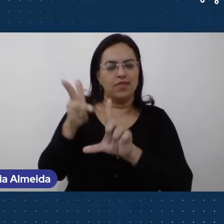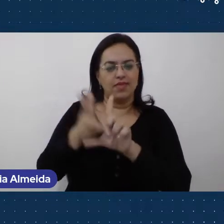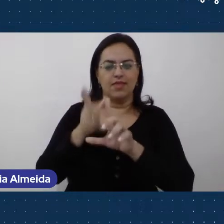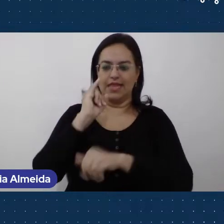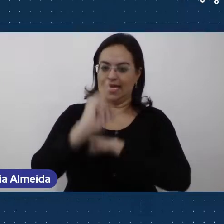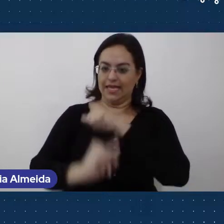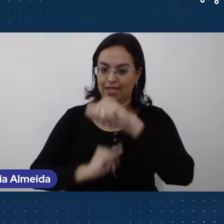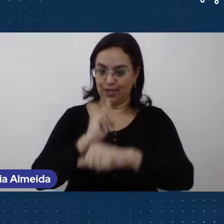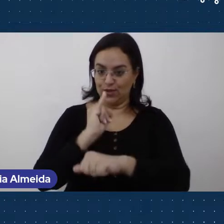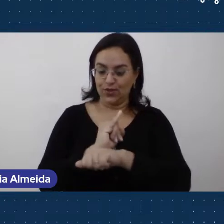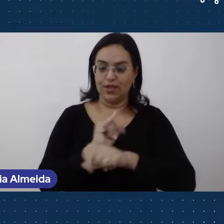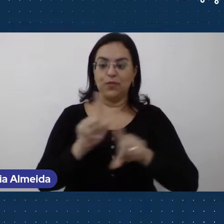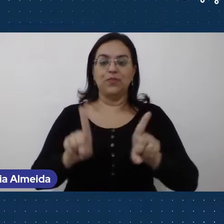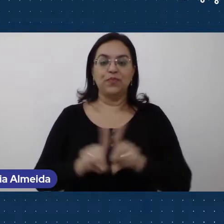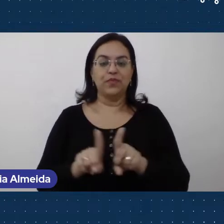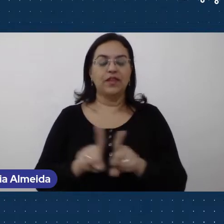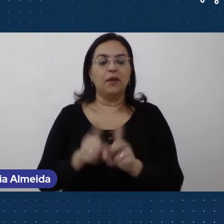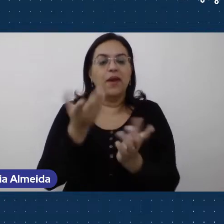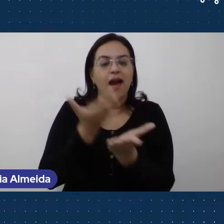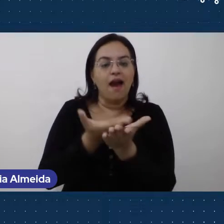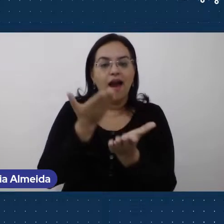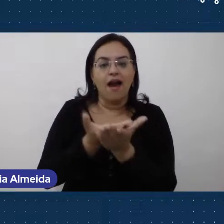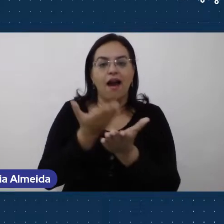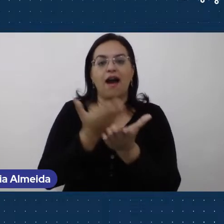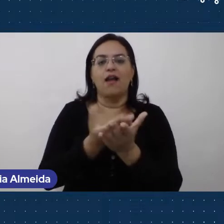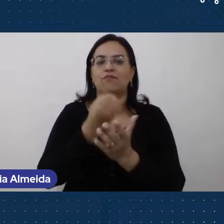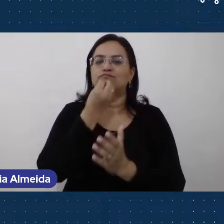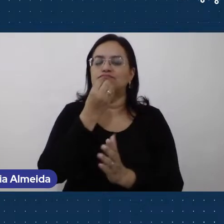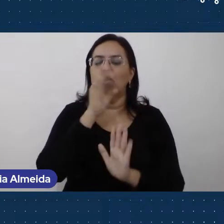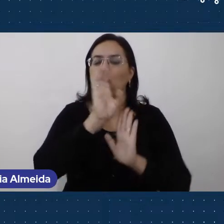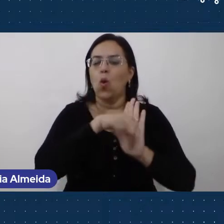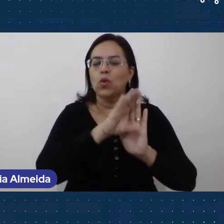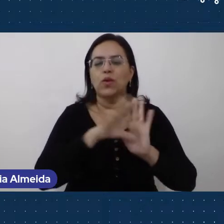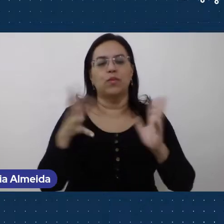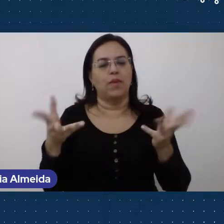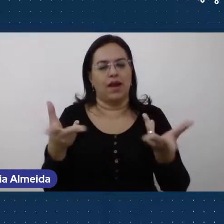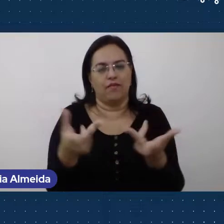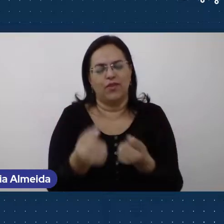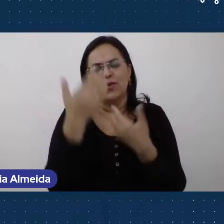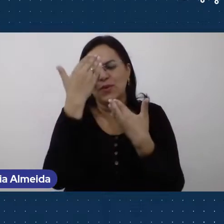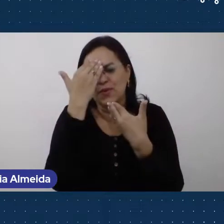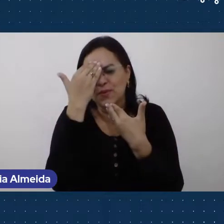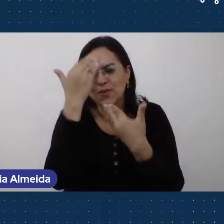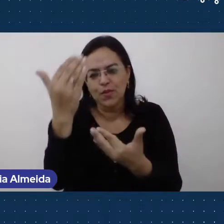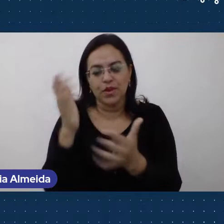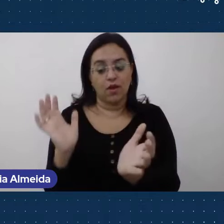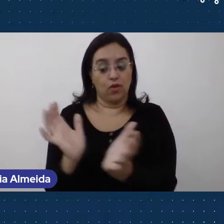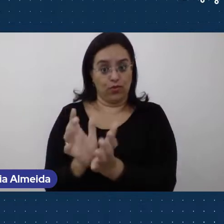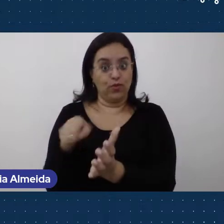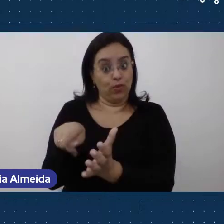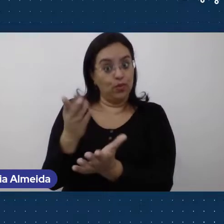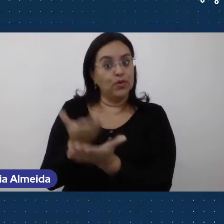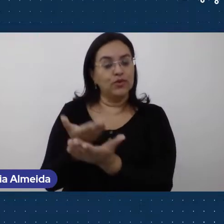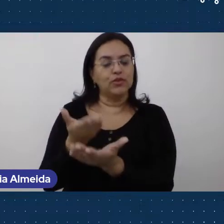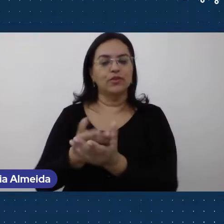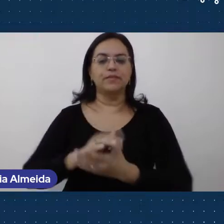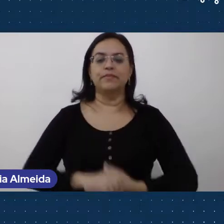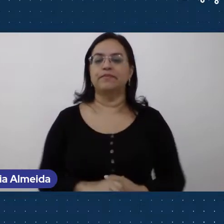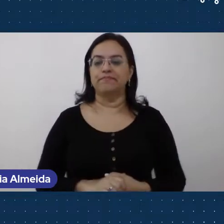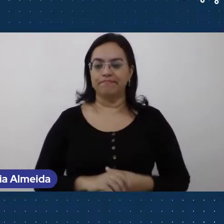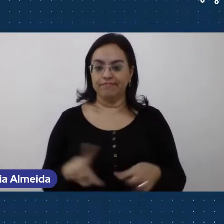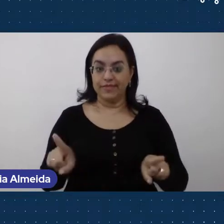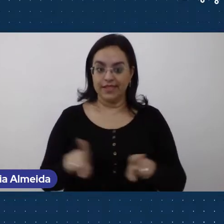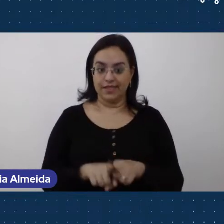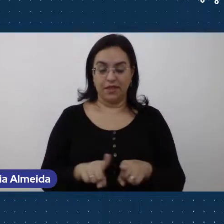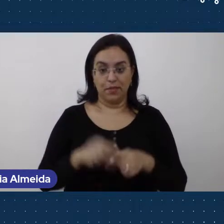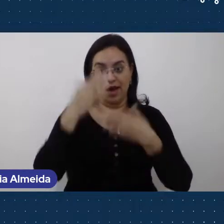também, e aulas, e muito conteúdo maravilhoso. Muito obrigada aí para as Filhas de Ávamo. Também agradeço aos